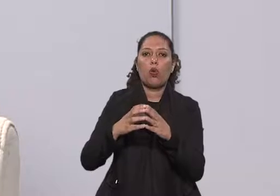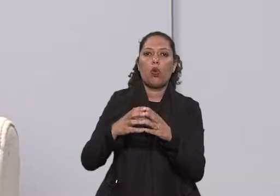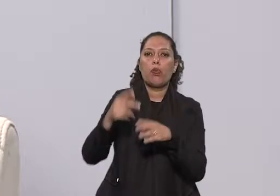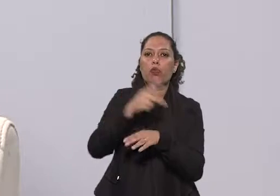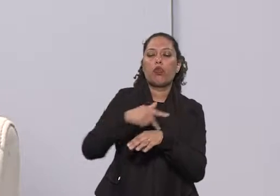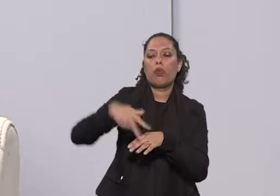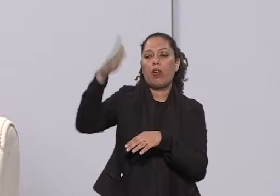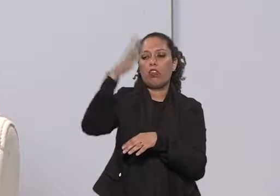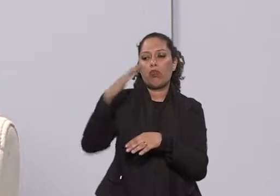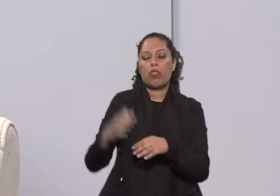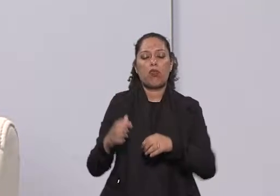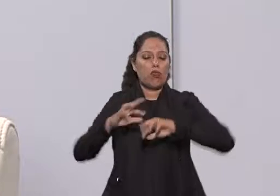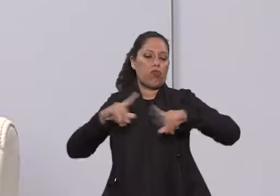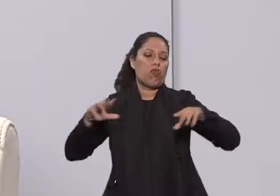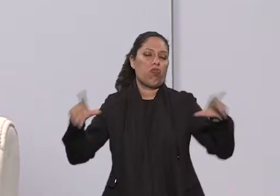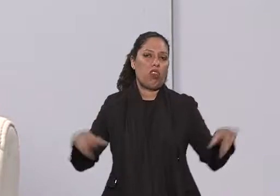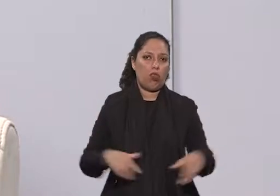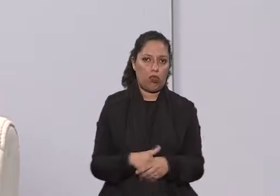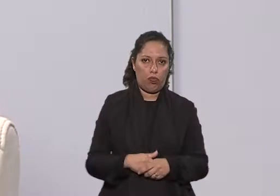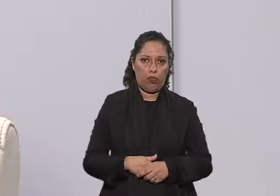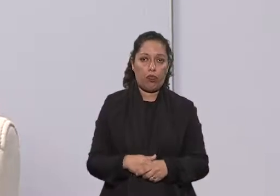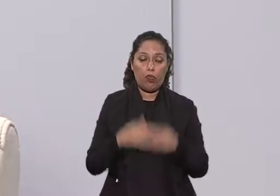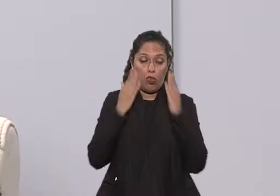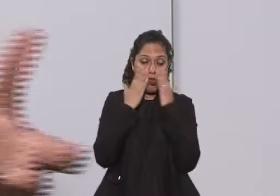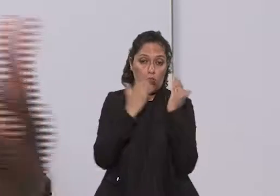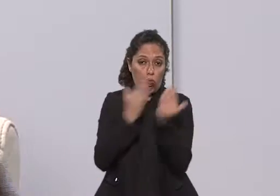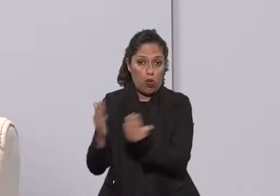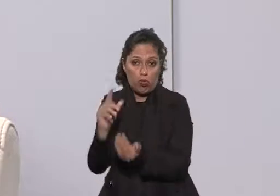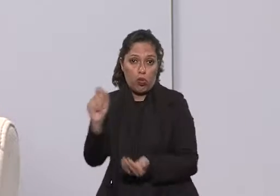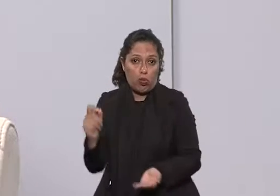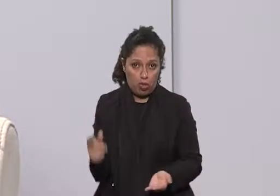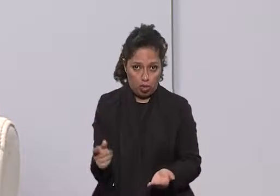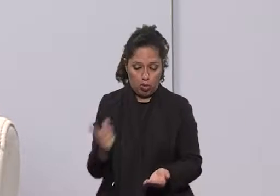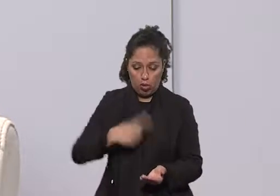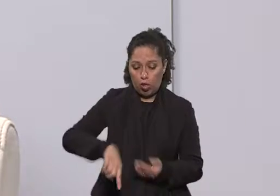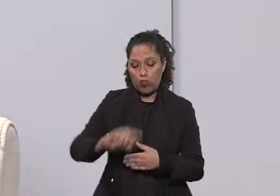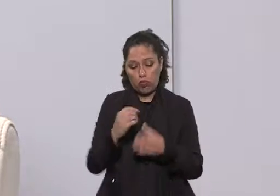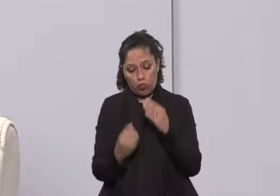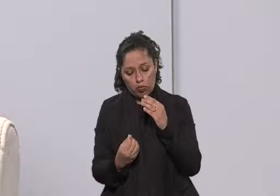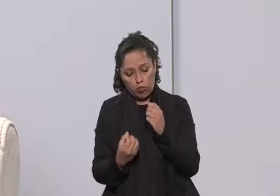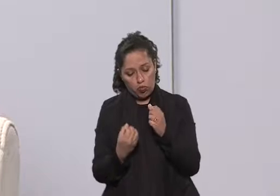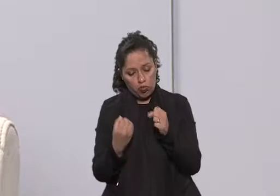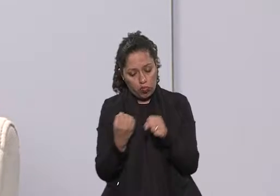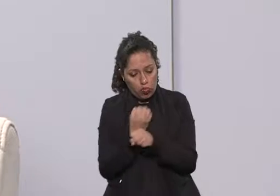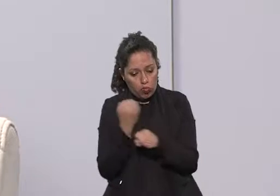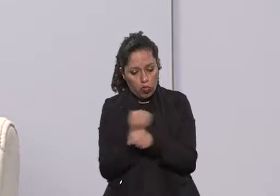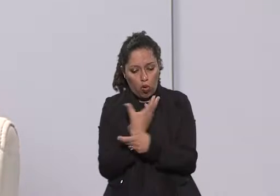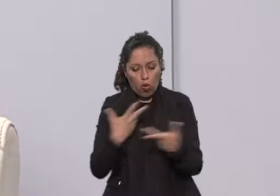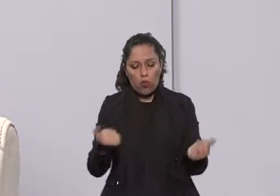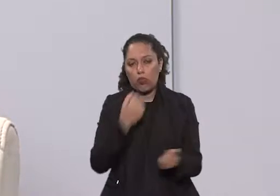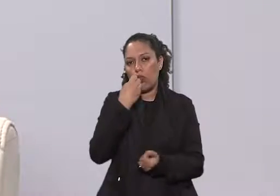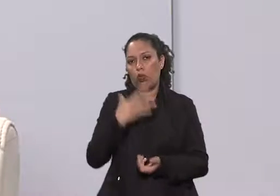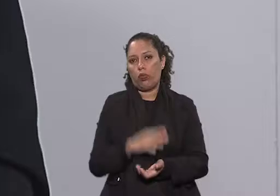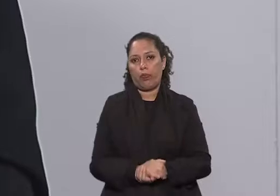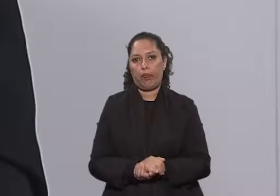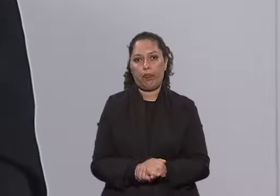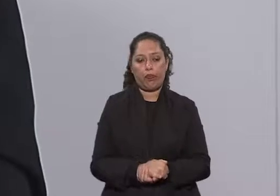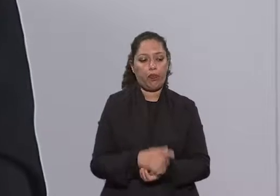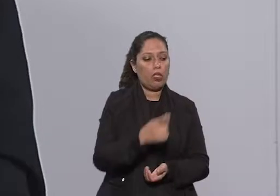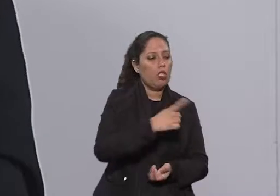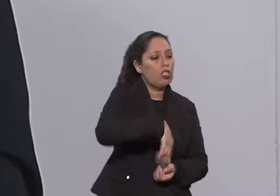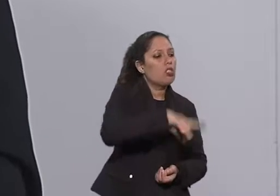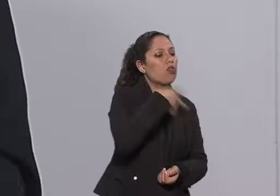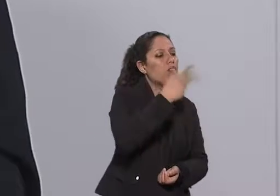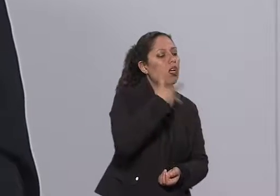hoje pelo brasil o que é muito bacana o que na verdade que certifique chancela aquilo que a gente está construindo exatamente o deputado a